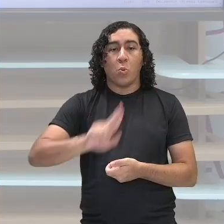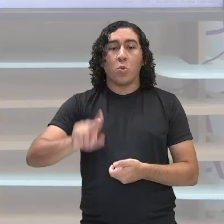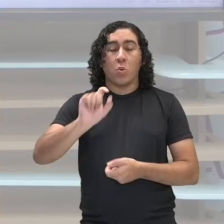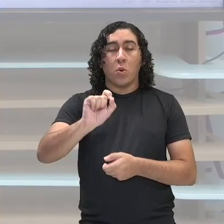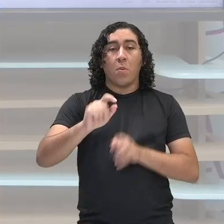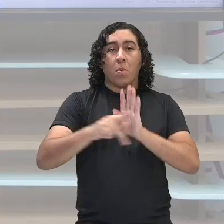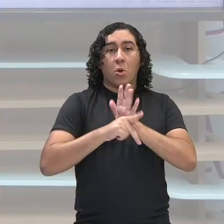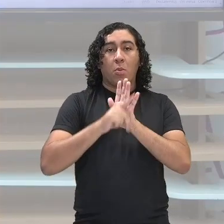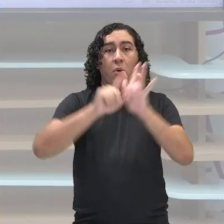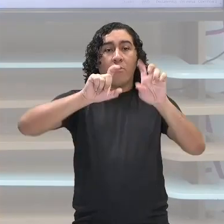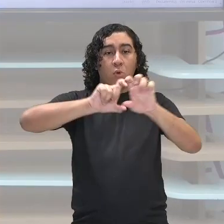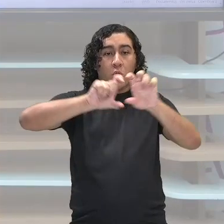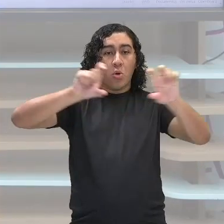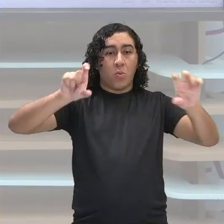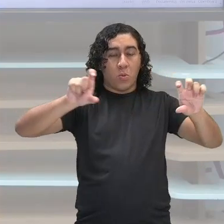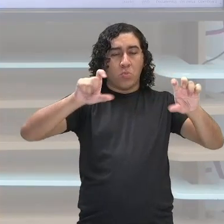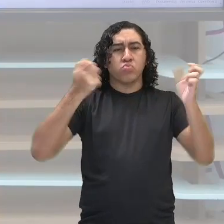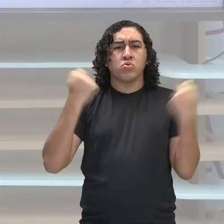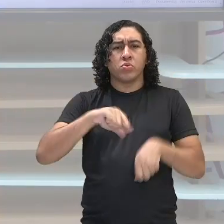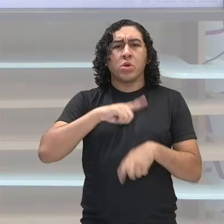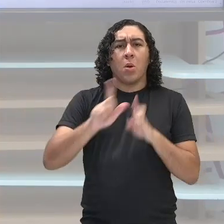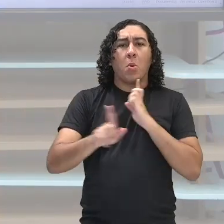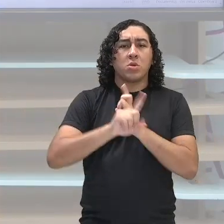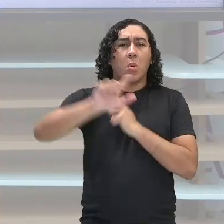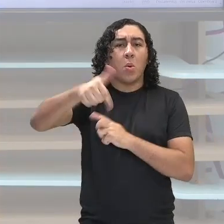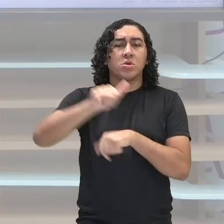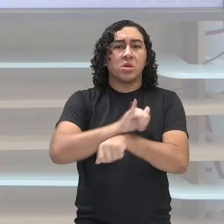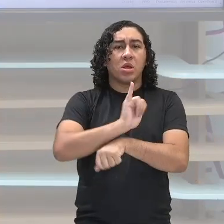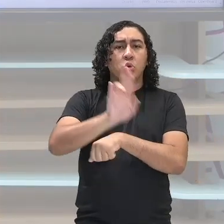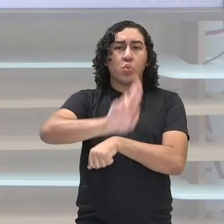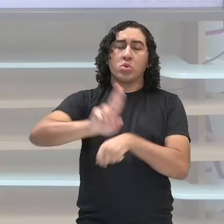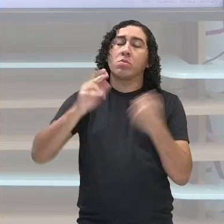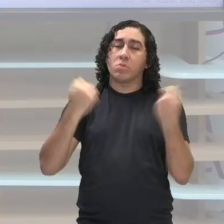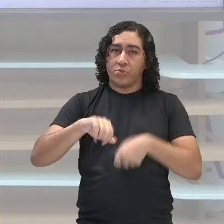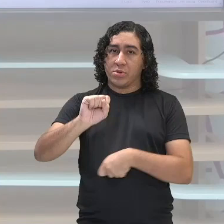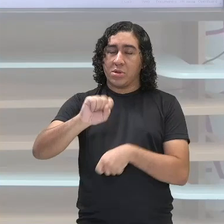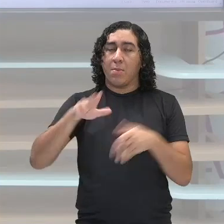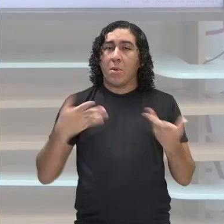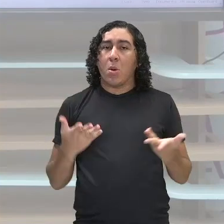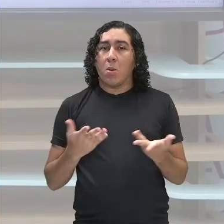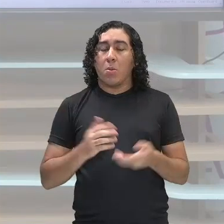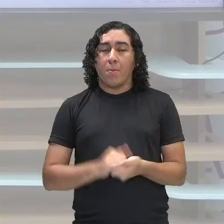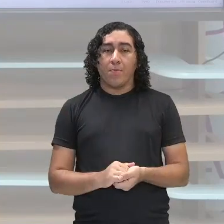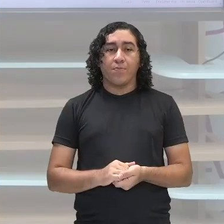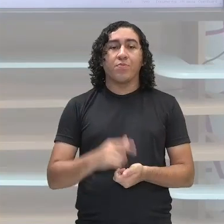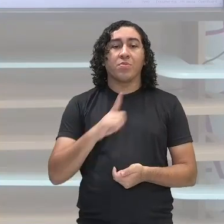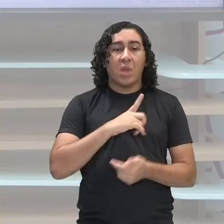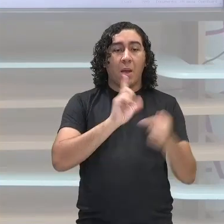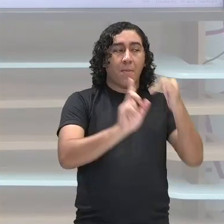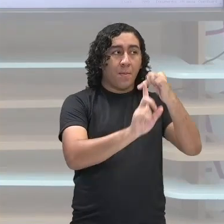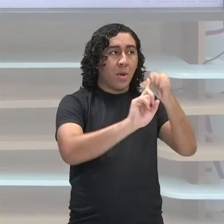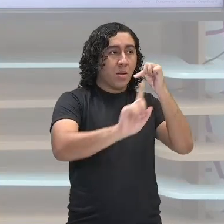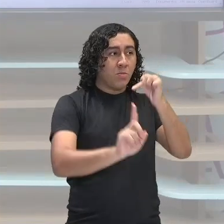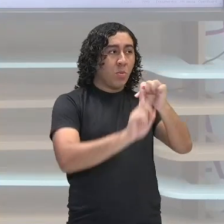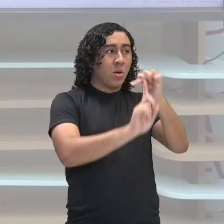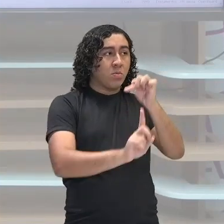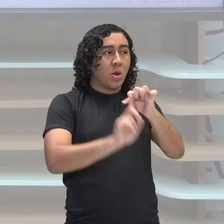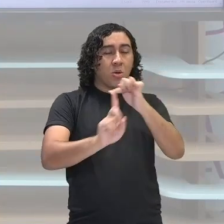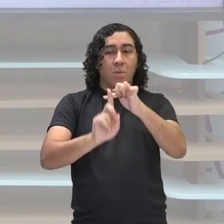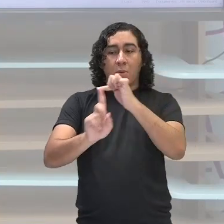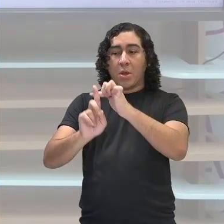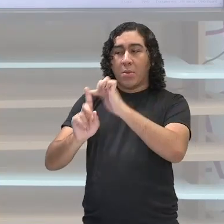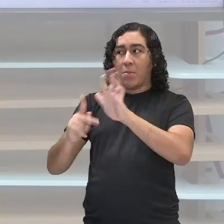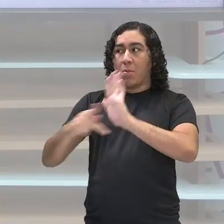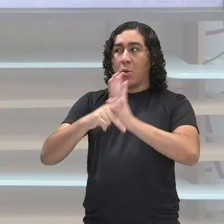termo geral. Poderia ter encontrado de outra forma? Poderia. De que forma? Somando o